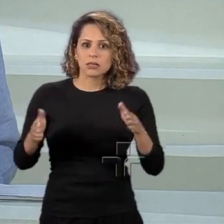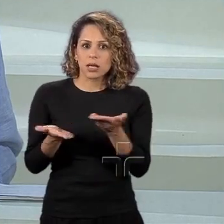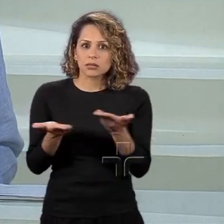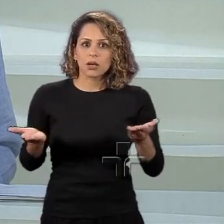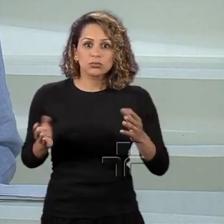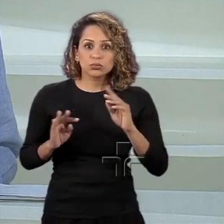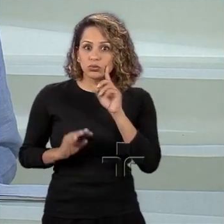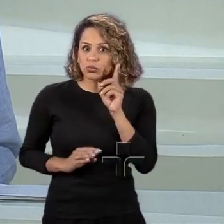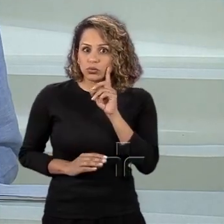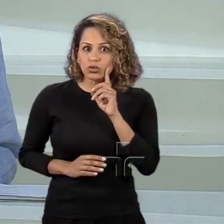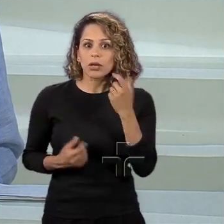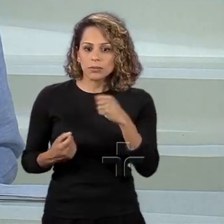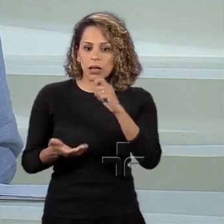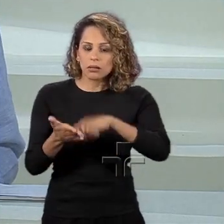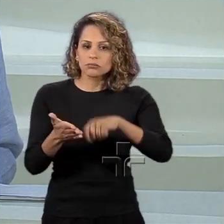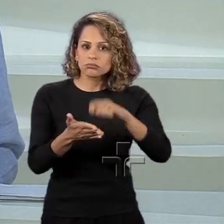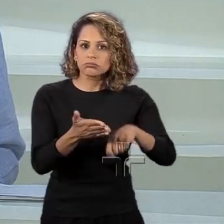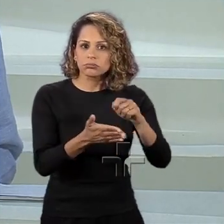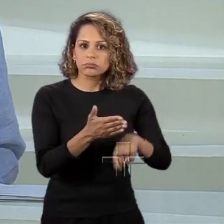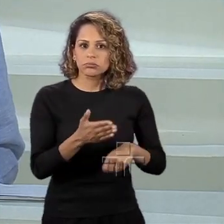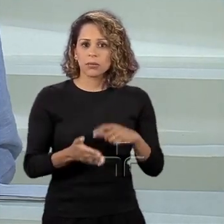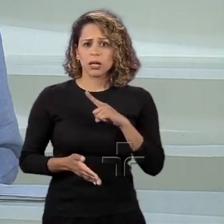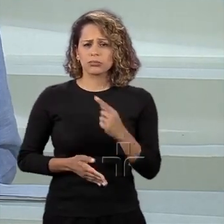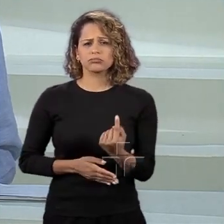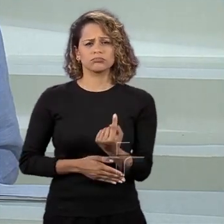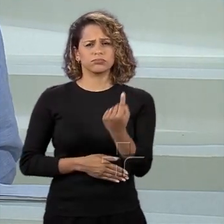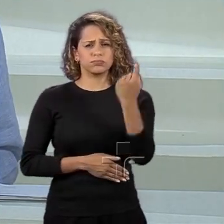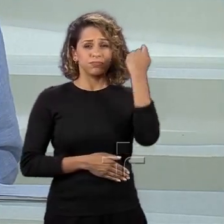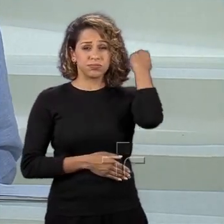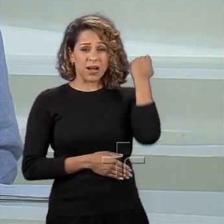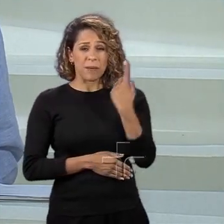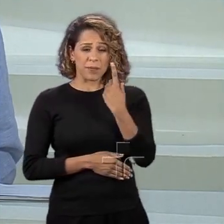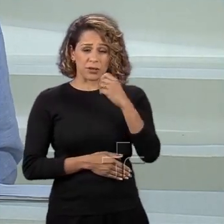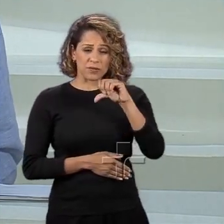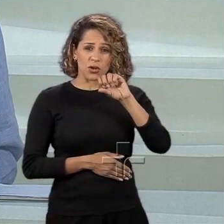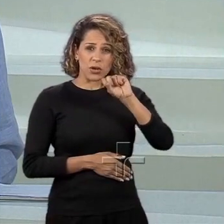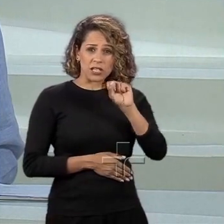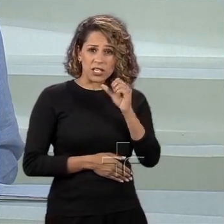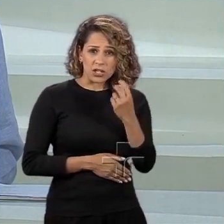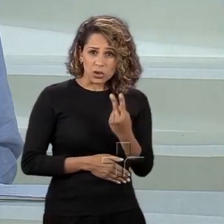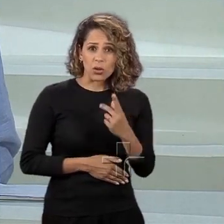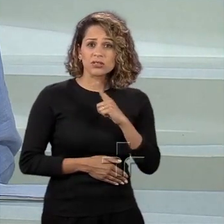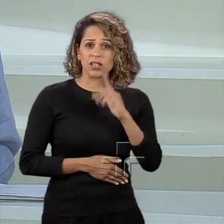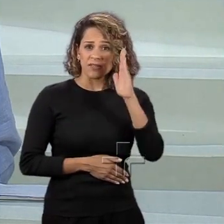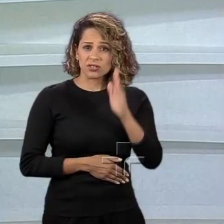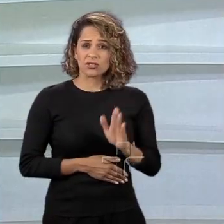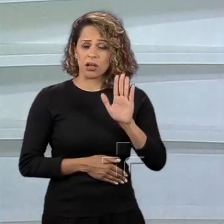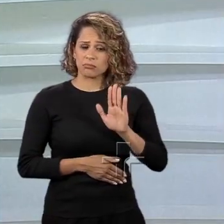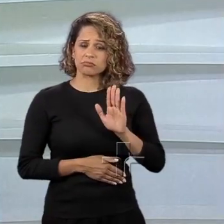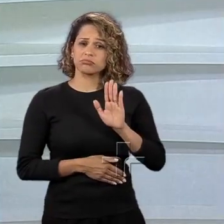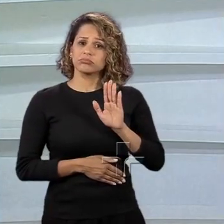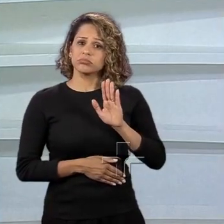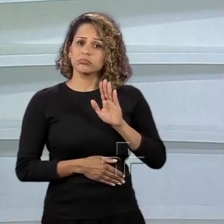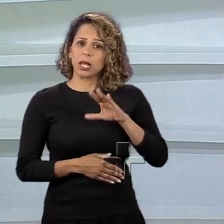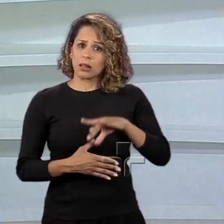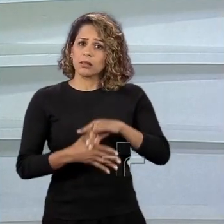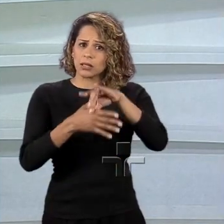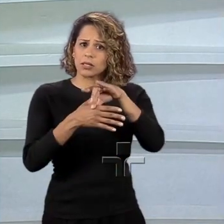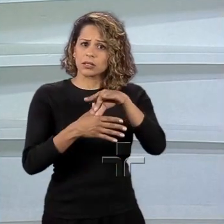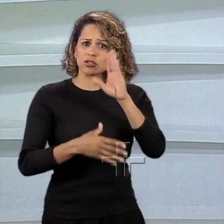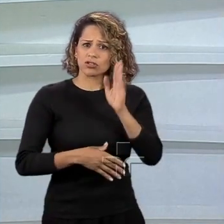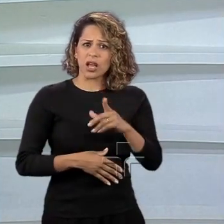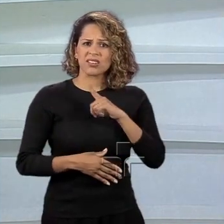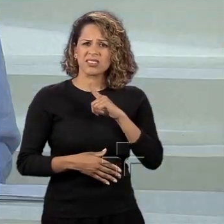vez que eu fui eleito, na primeira eleição do Partido Trabalhador, em 1982, na mesma casa, as mesmas propriedades. Os meus inimigos